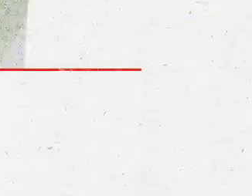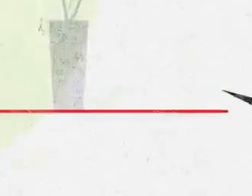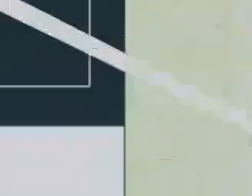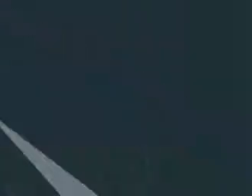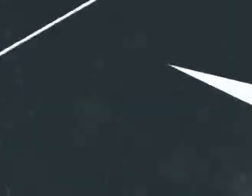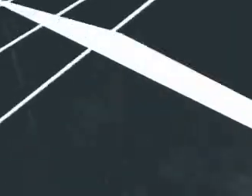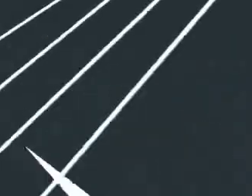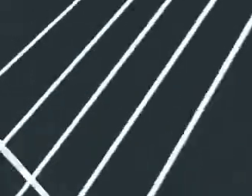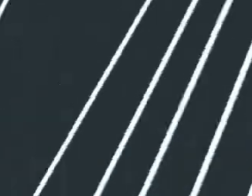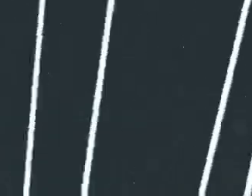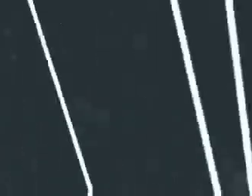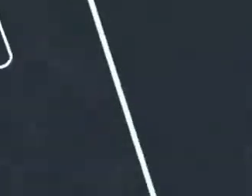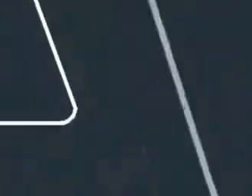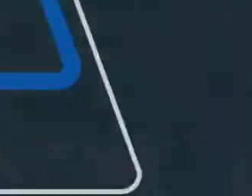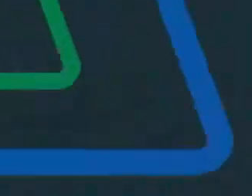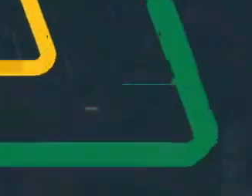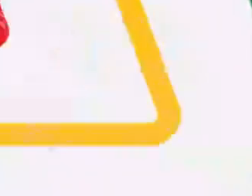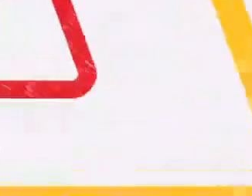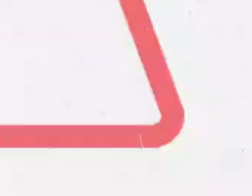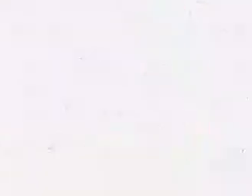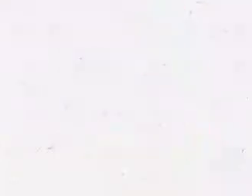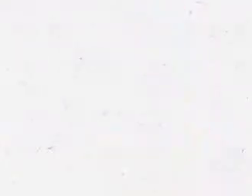E aí